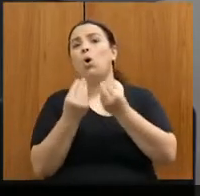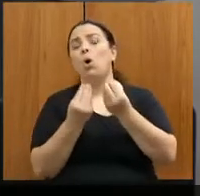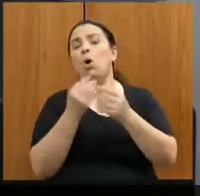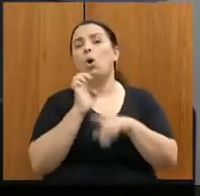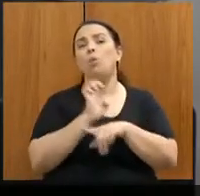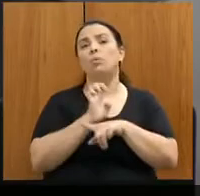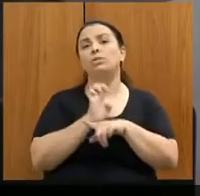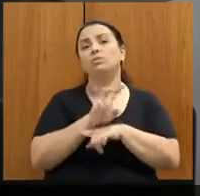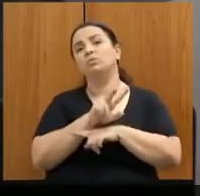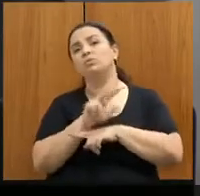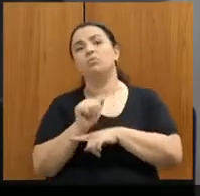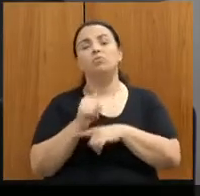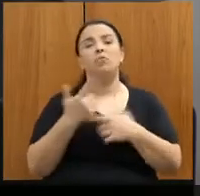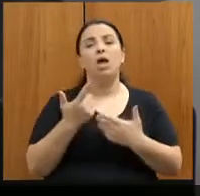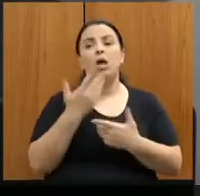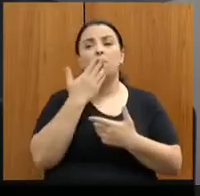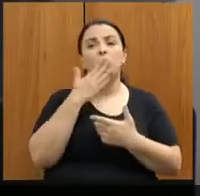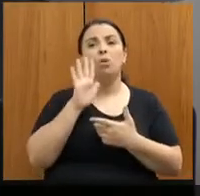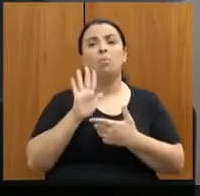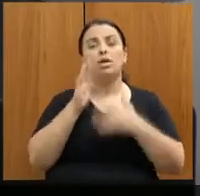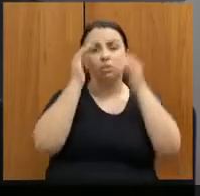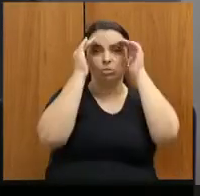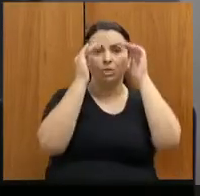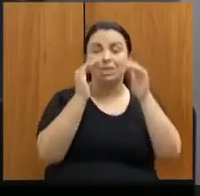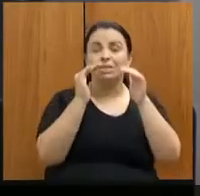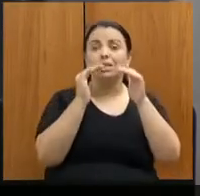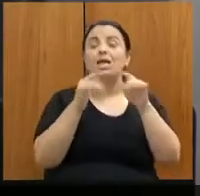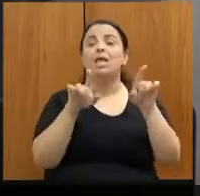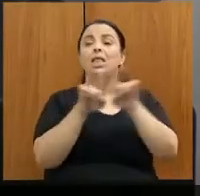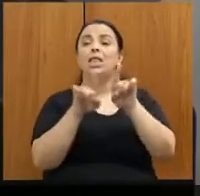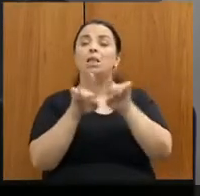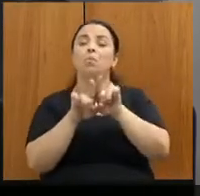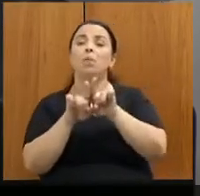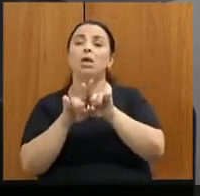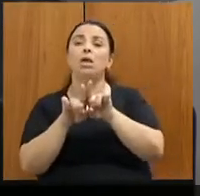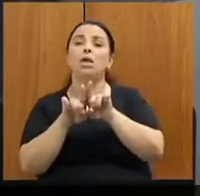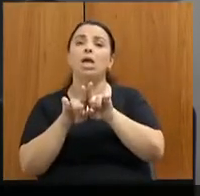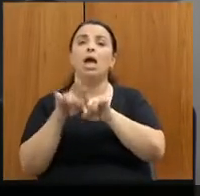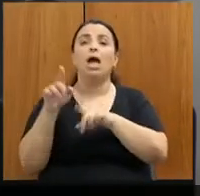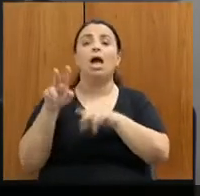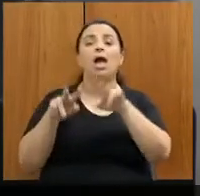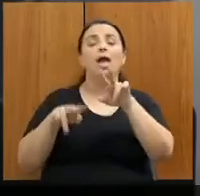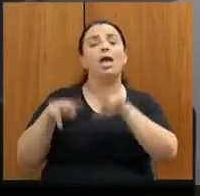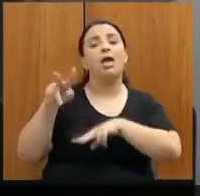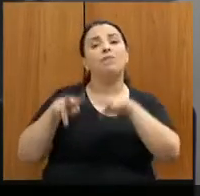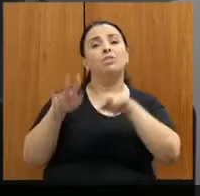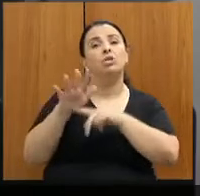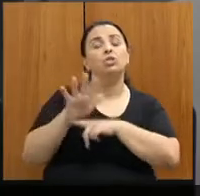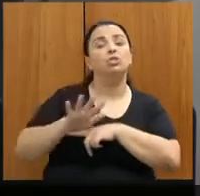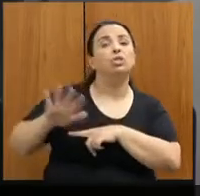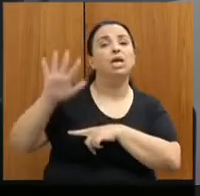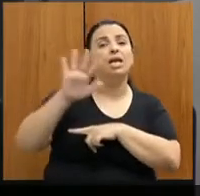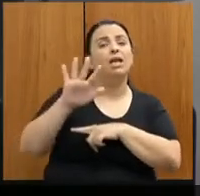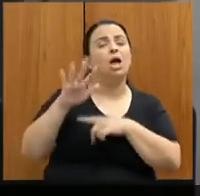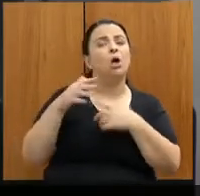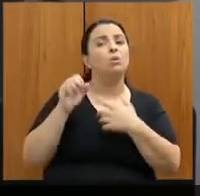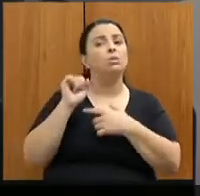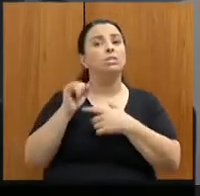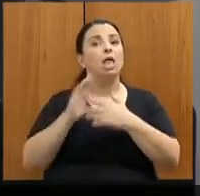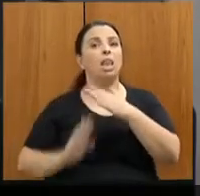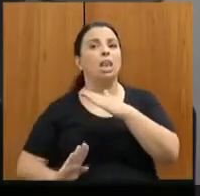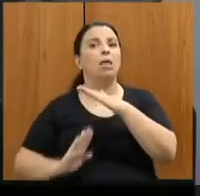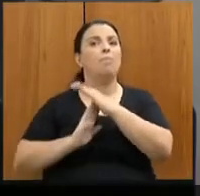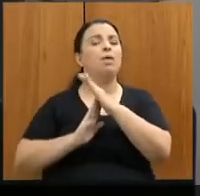cumprir o prometido e conciliar a revisão Geral com a limitação de crescimento de